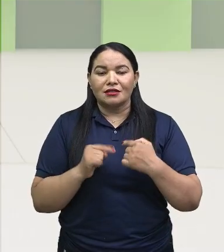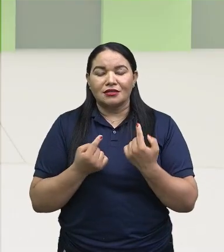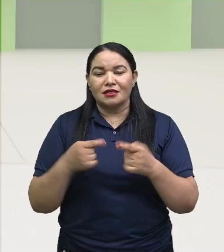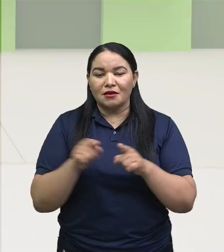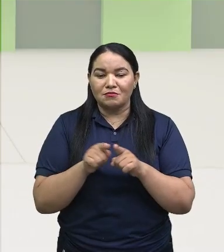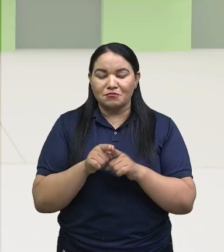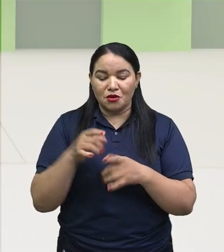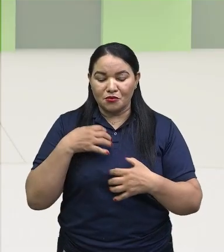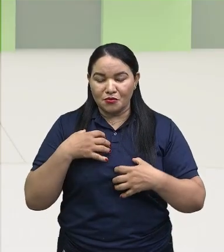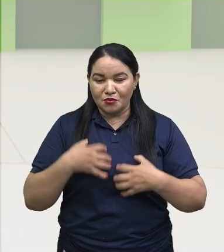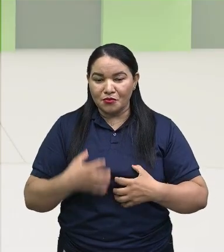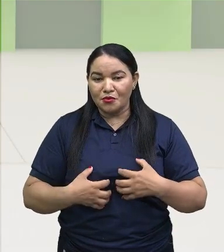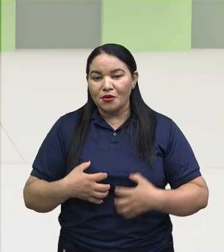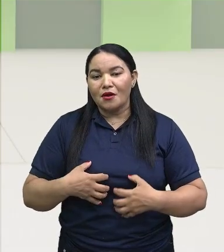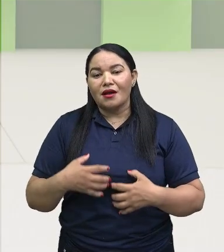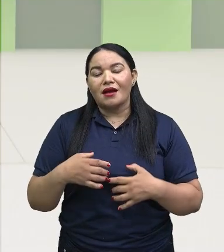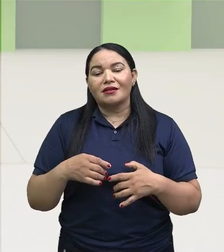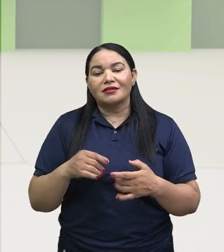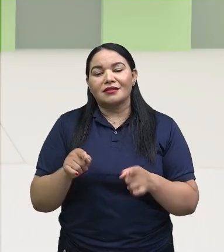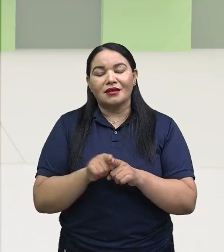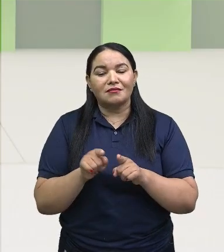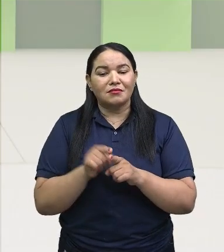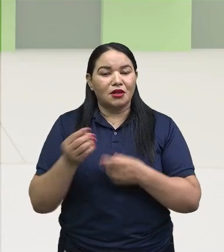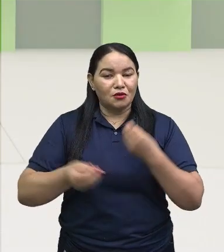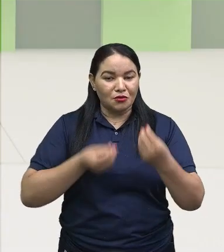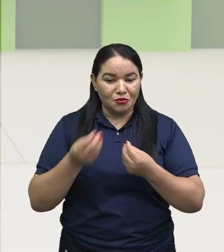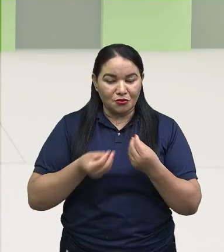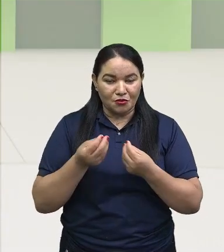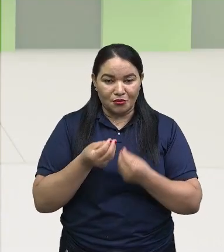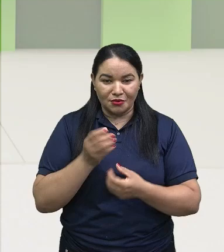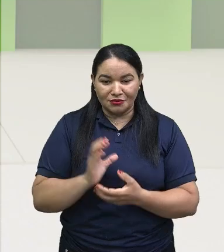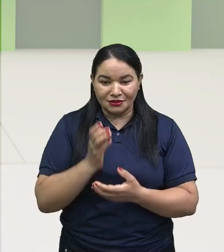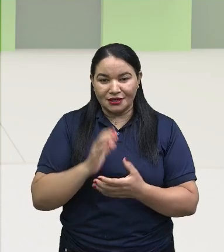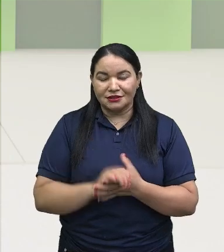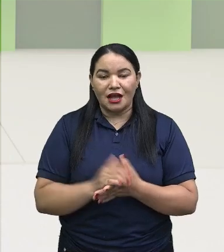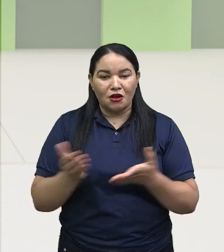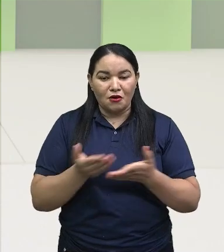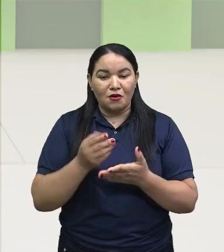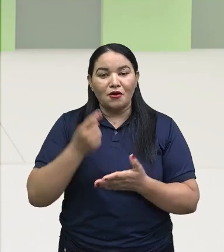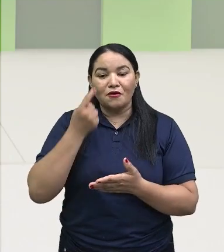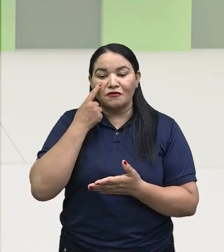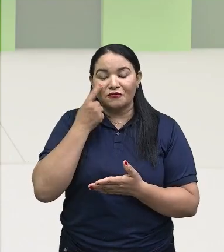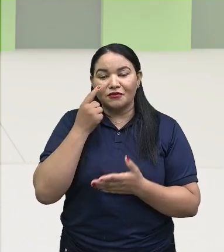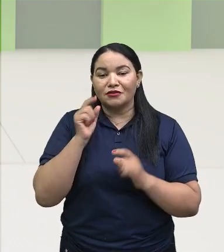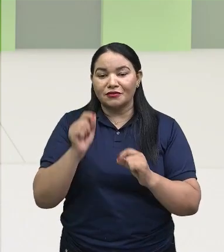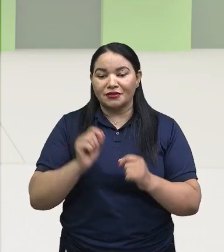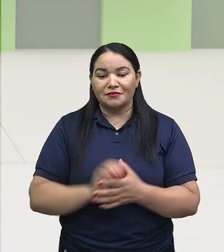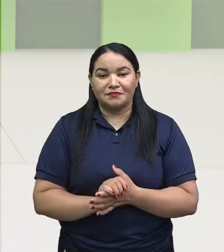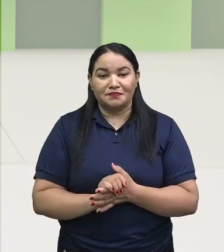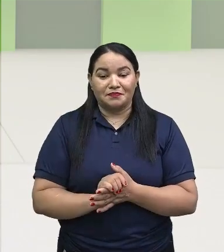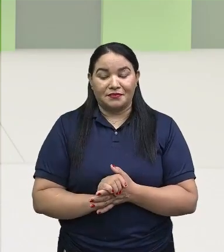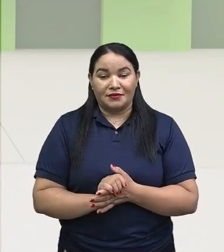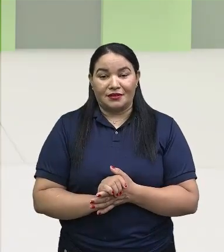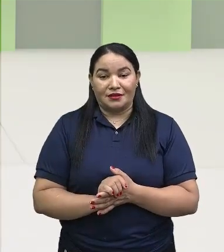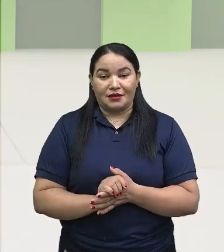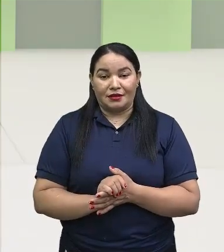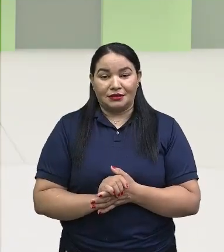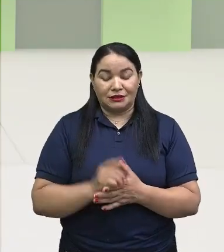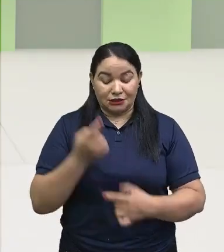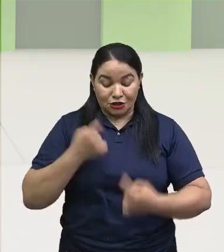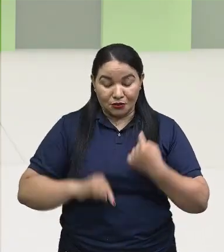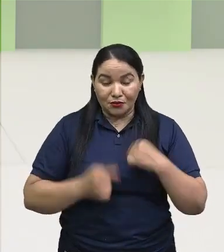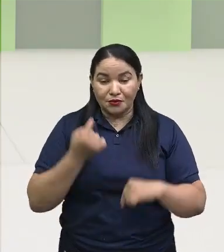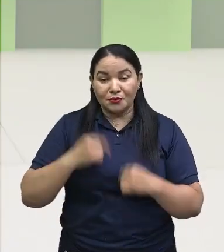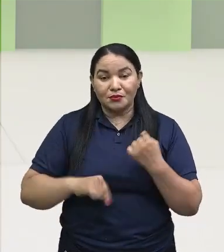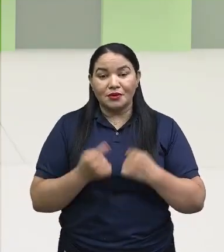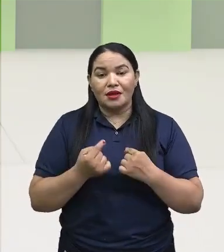ali que participam, né, e como eles funcionam, a gente vai observar um pouco ali sobre as funções vitais básicas, né? O que